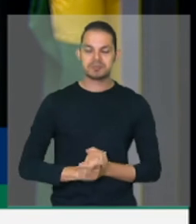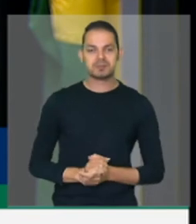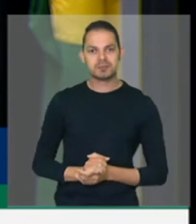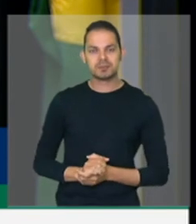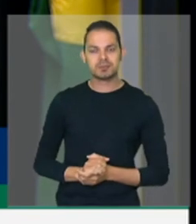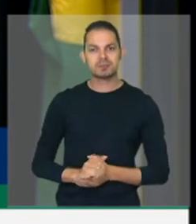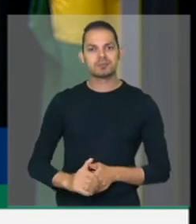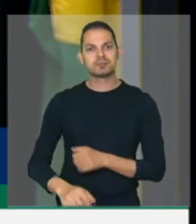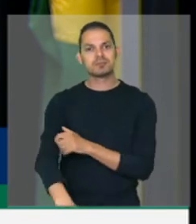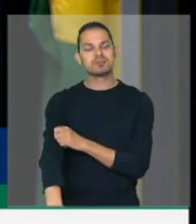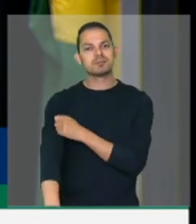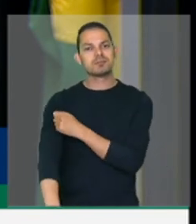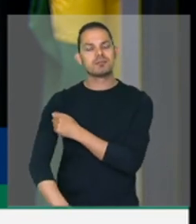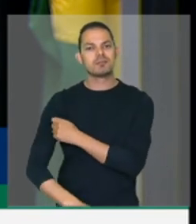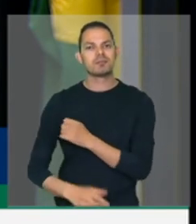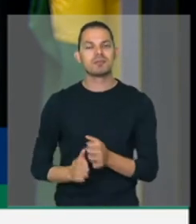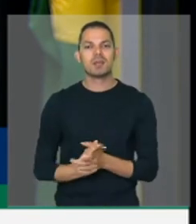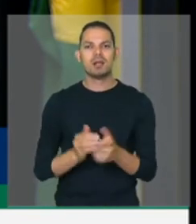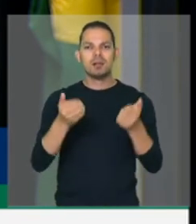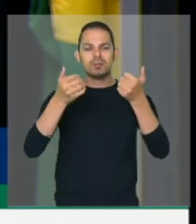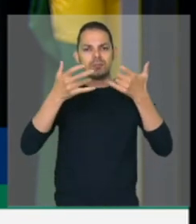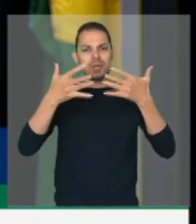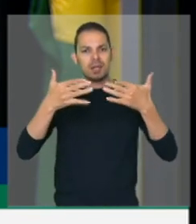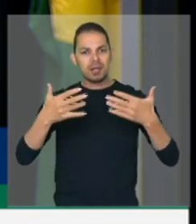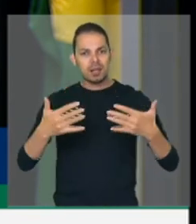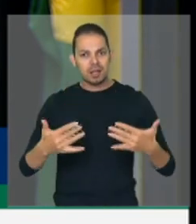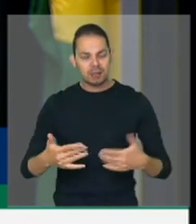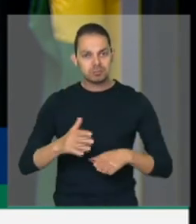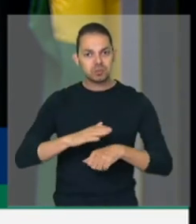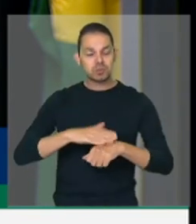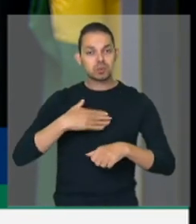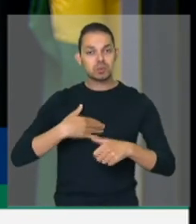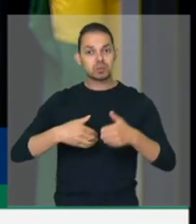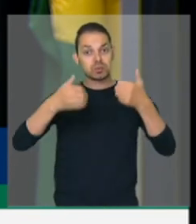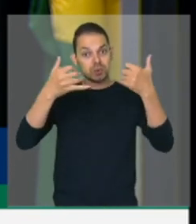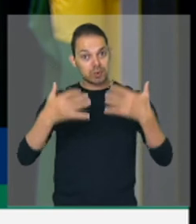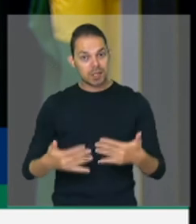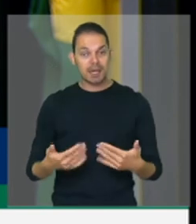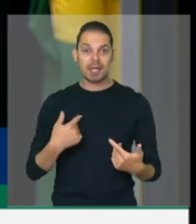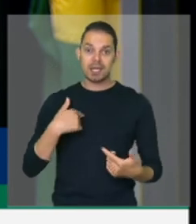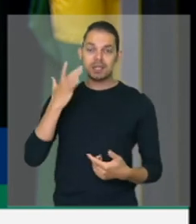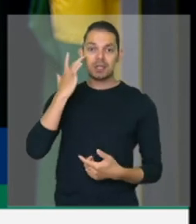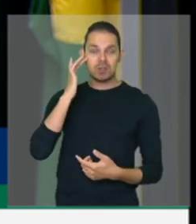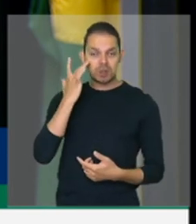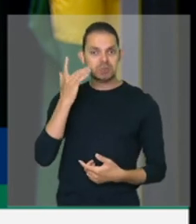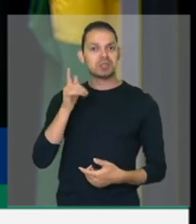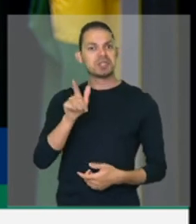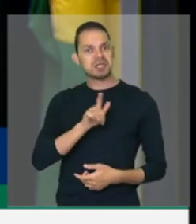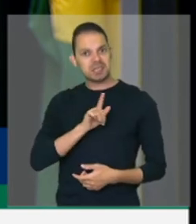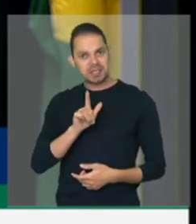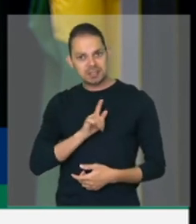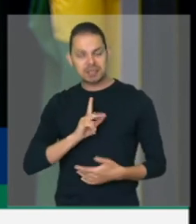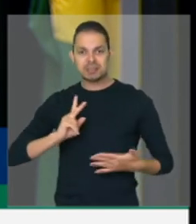Feitas tais considerações, deixo consignado que considero presente